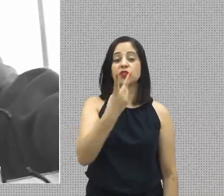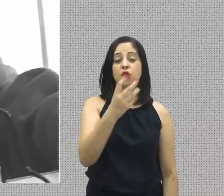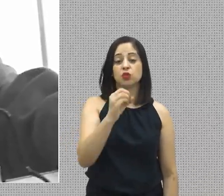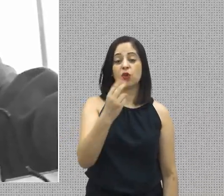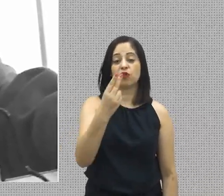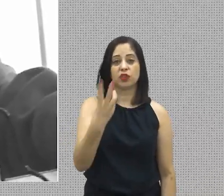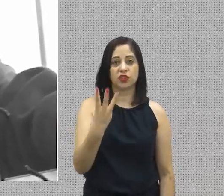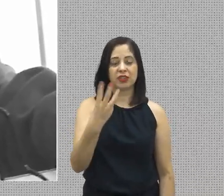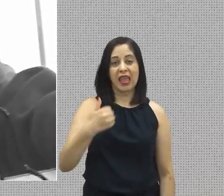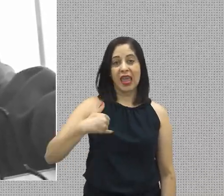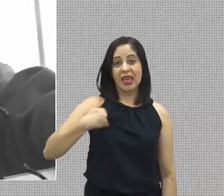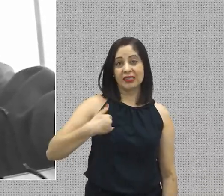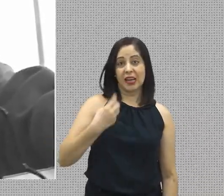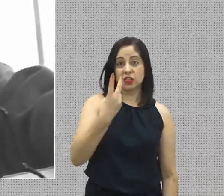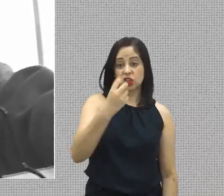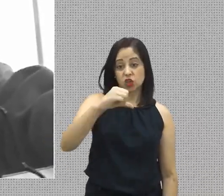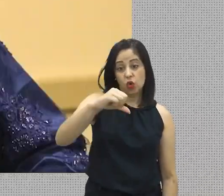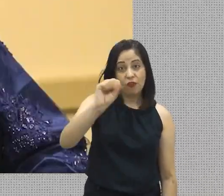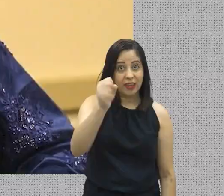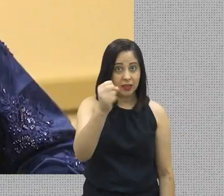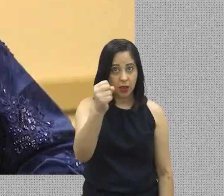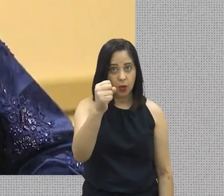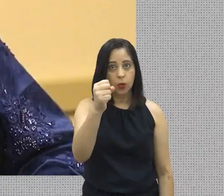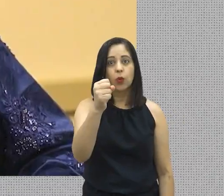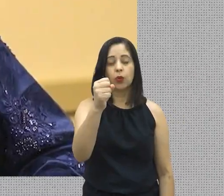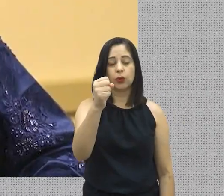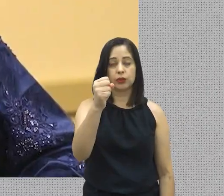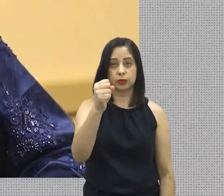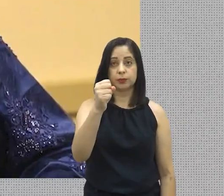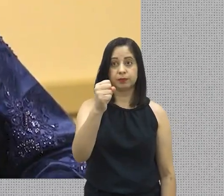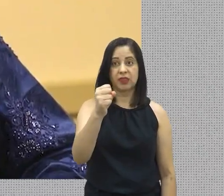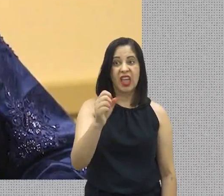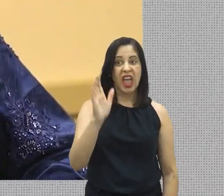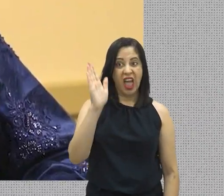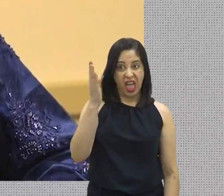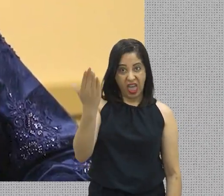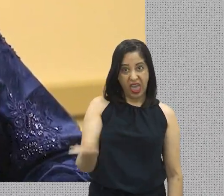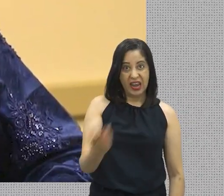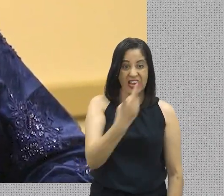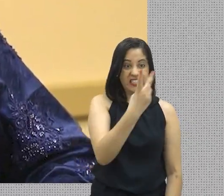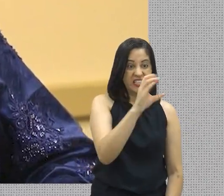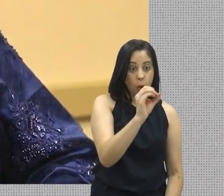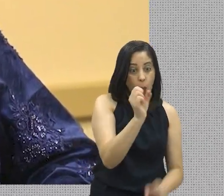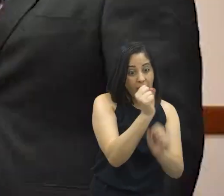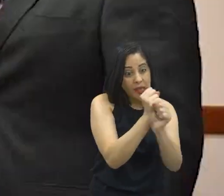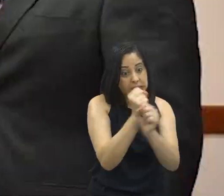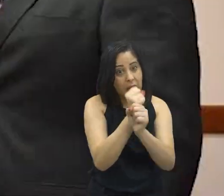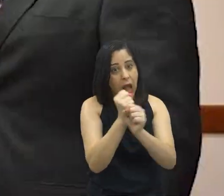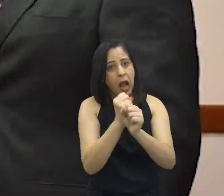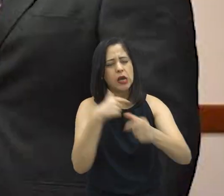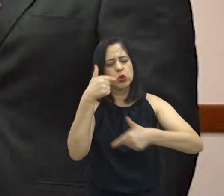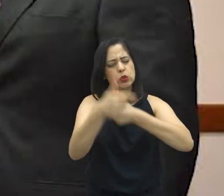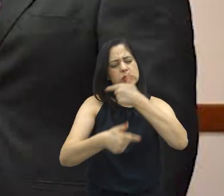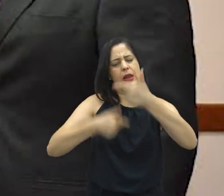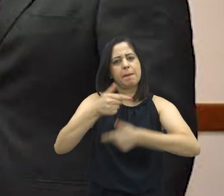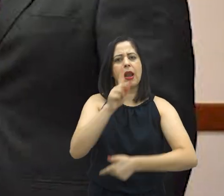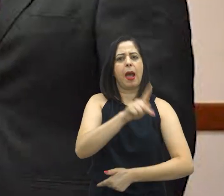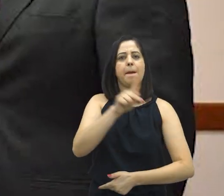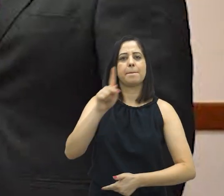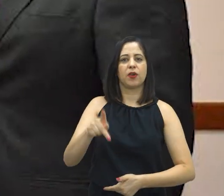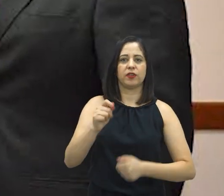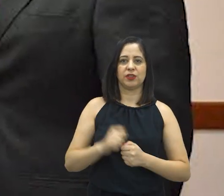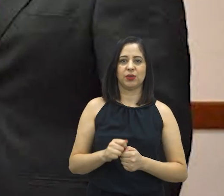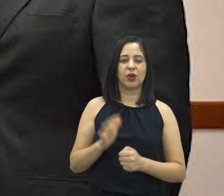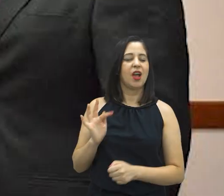2023, aos 98 anos. Teve quase metade da vida dedicada à educação. Um exemplo que no